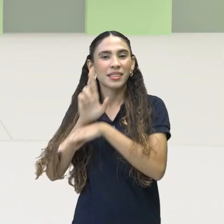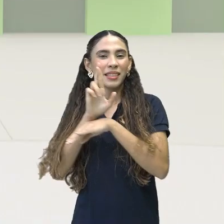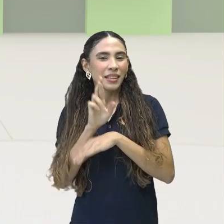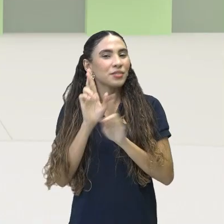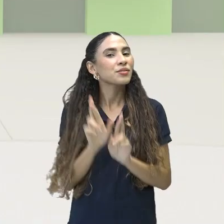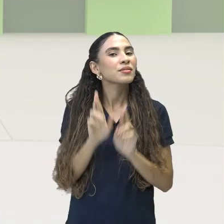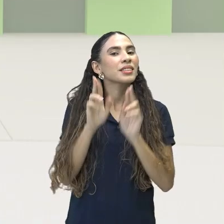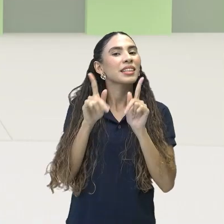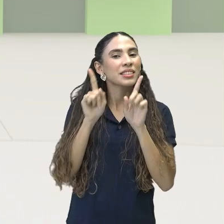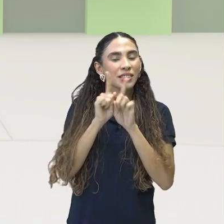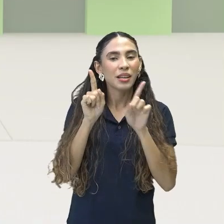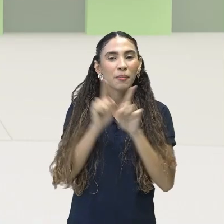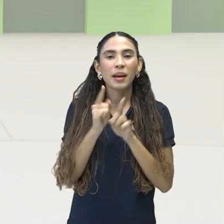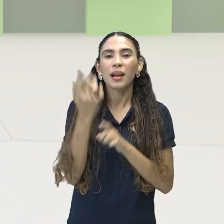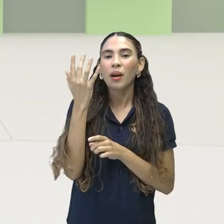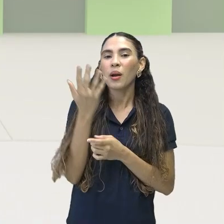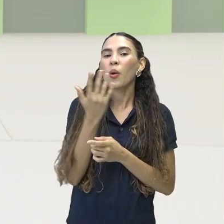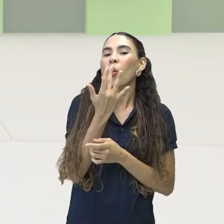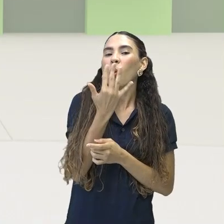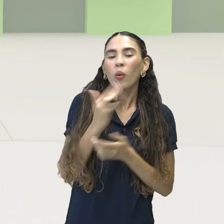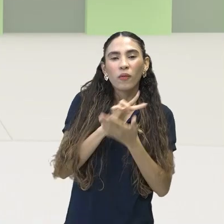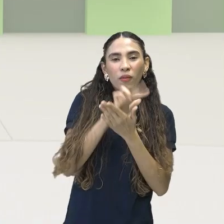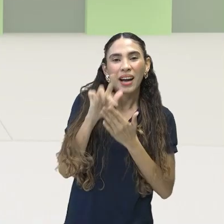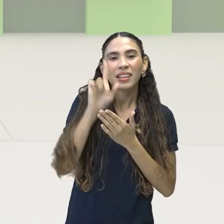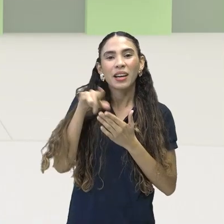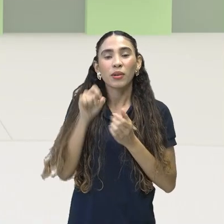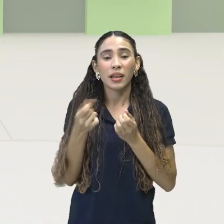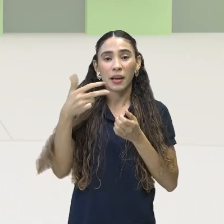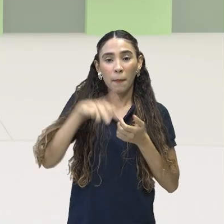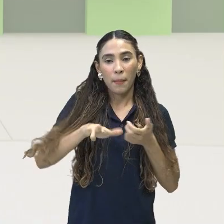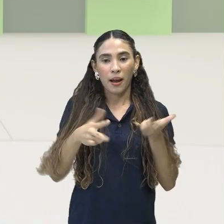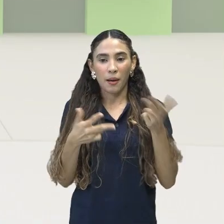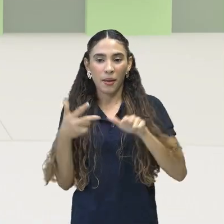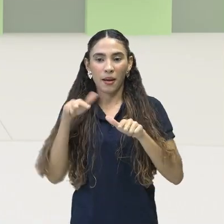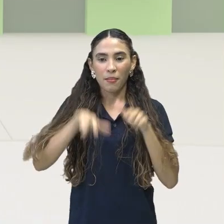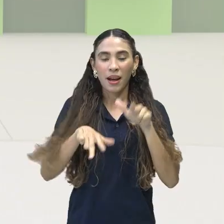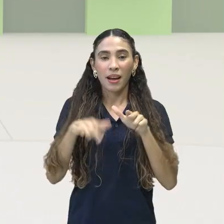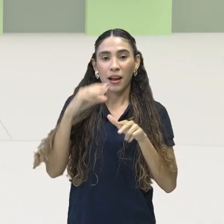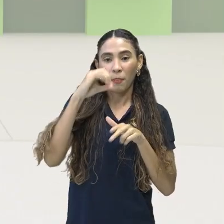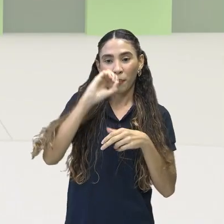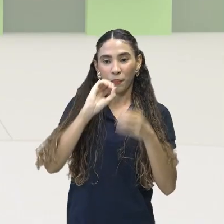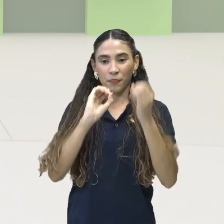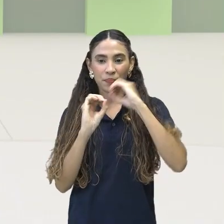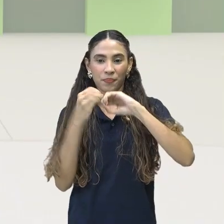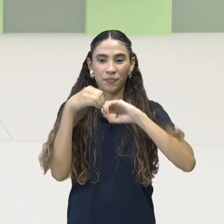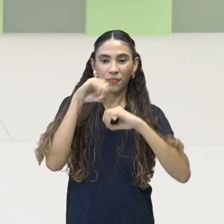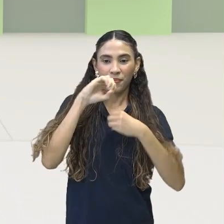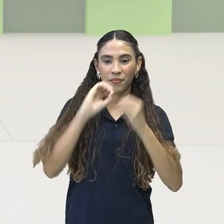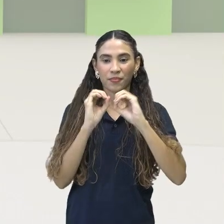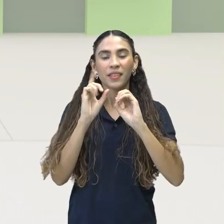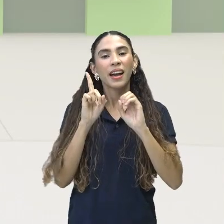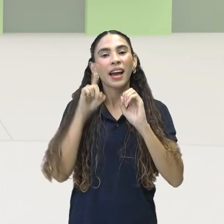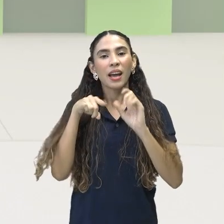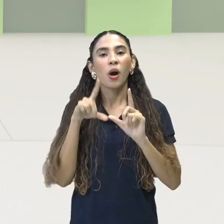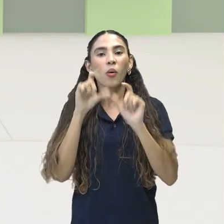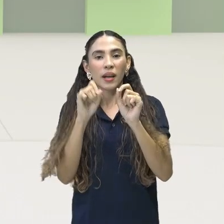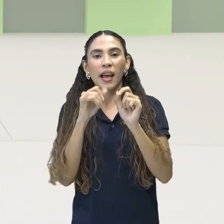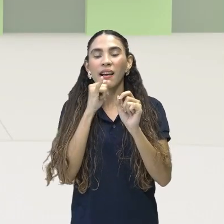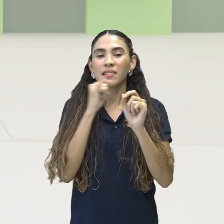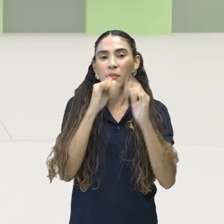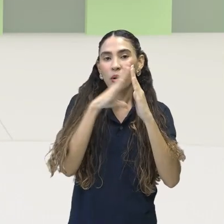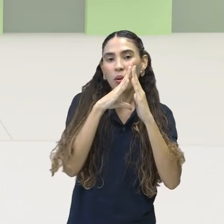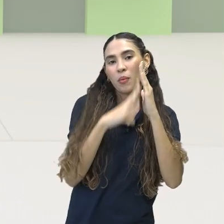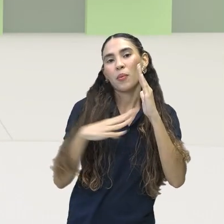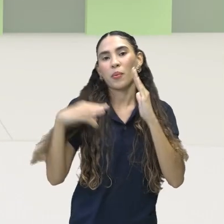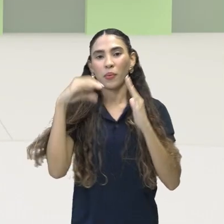bem diferente, bem colorido, que é o nosso camaleão. O camaleão, que ele vai ter essa questão da